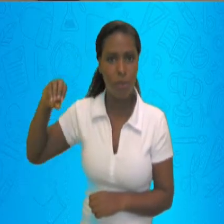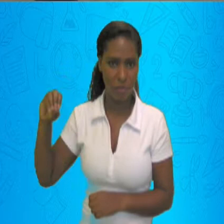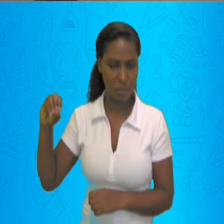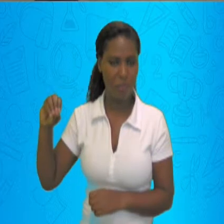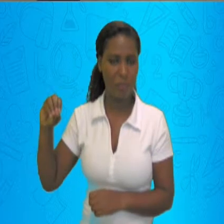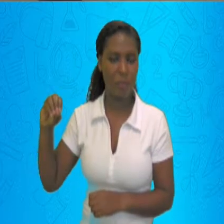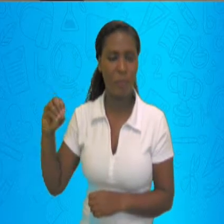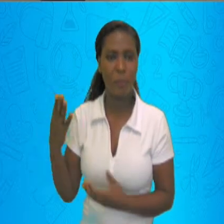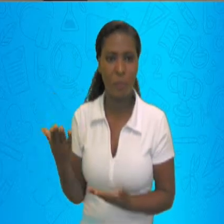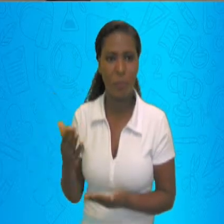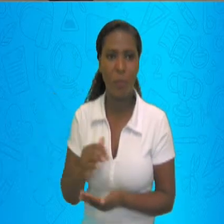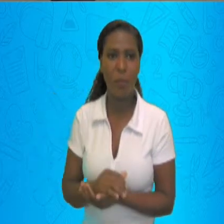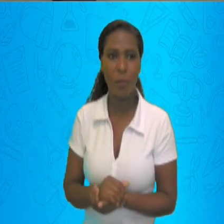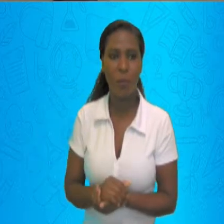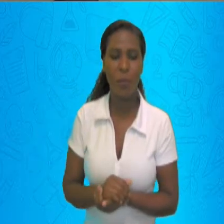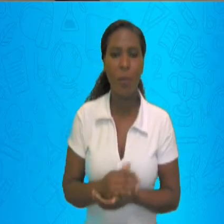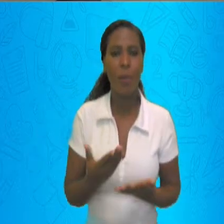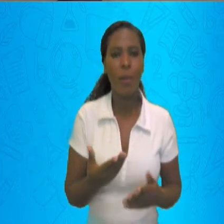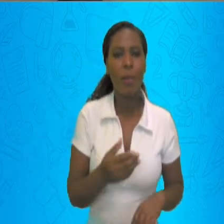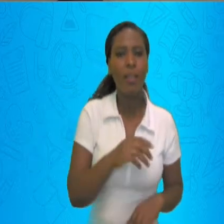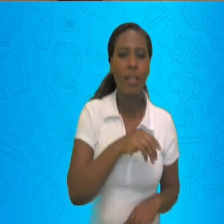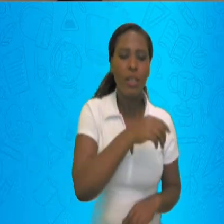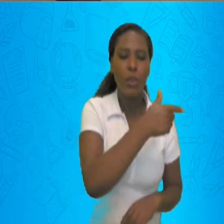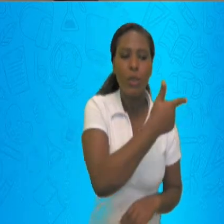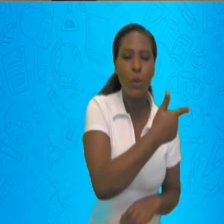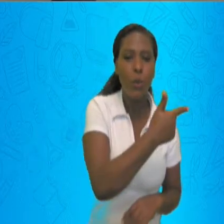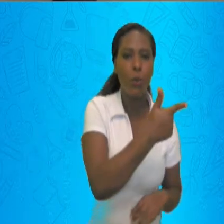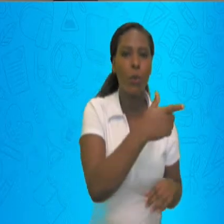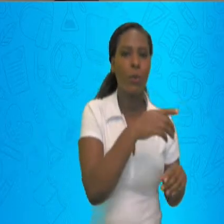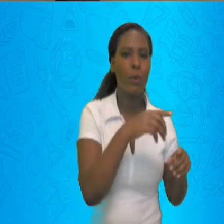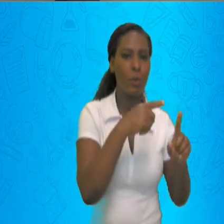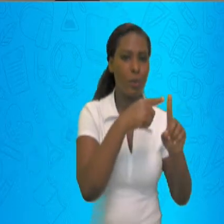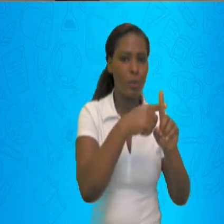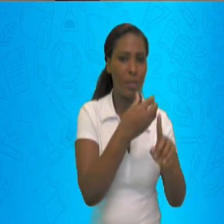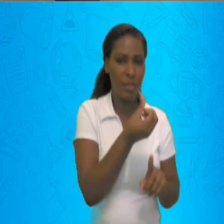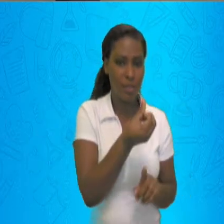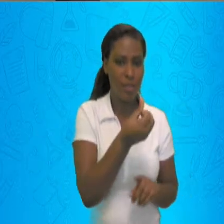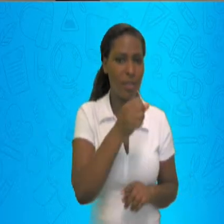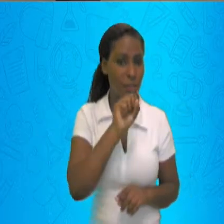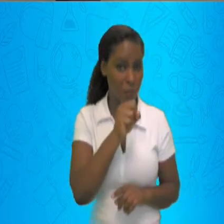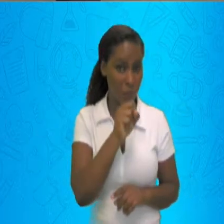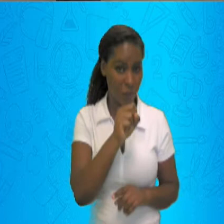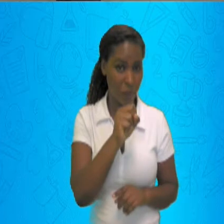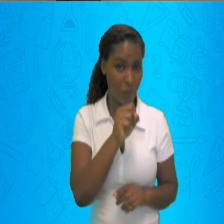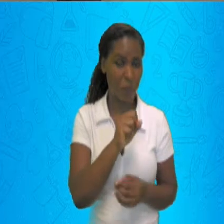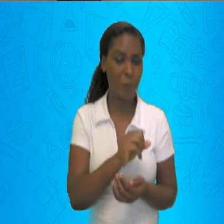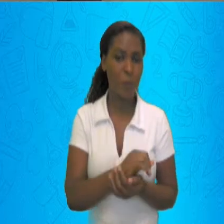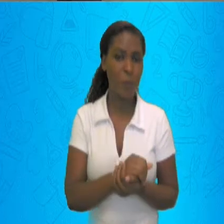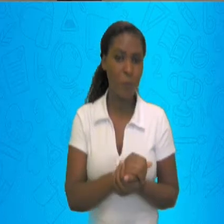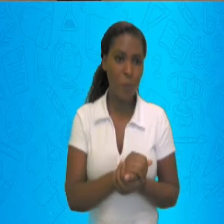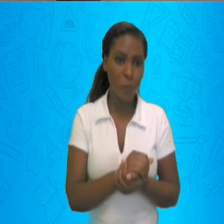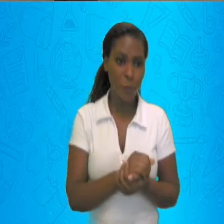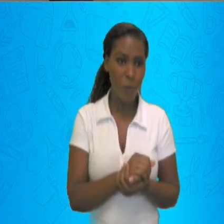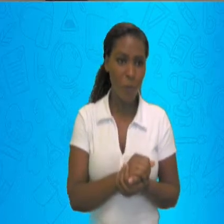Então, vamos somar, ó. 2 mais 6, 8.